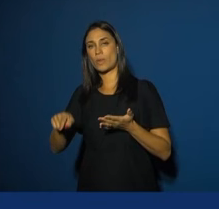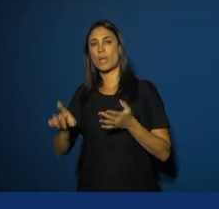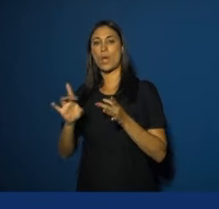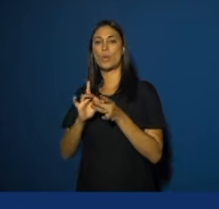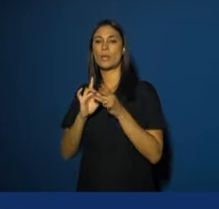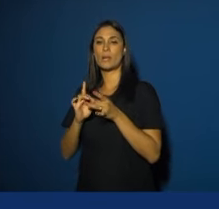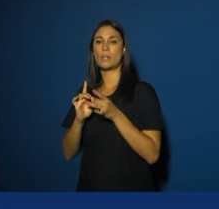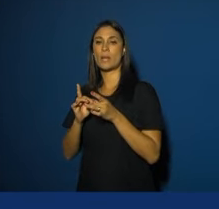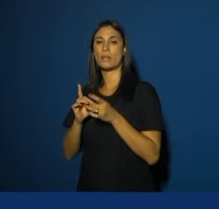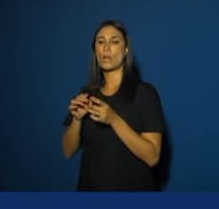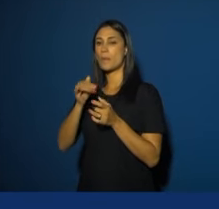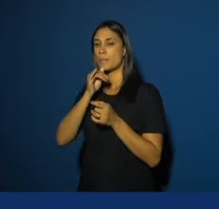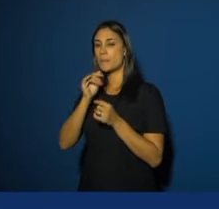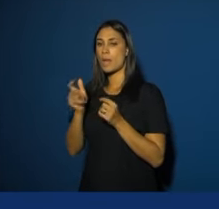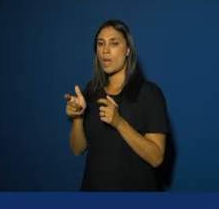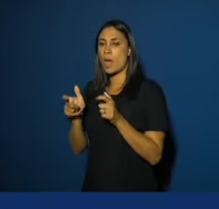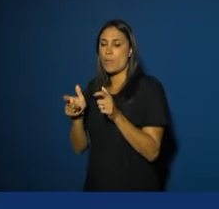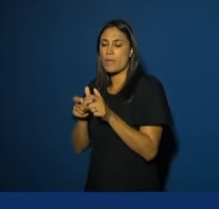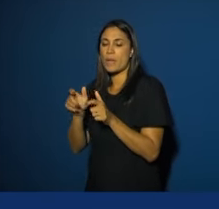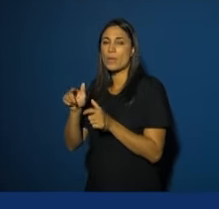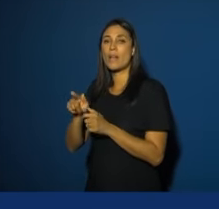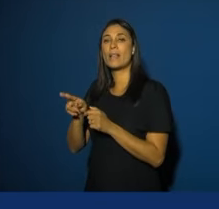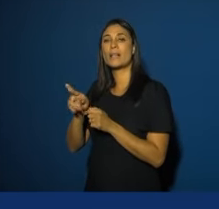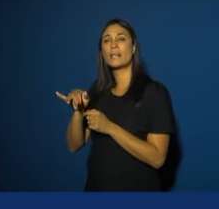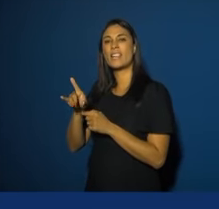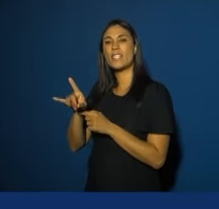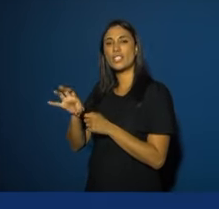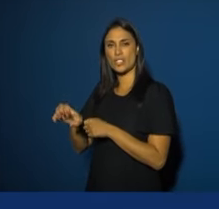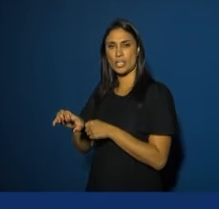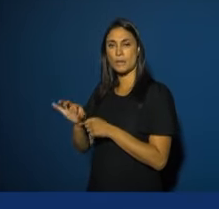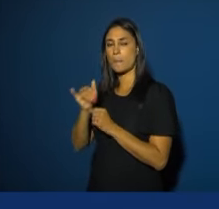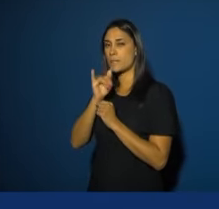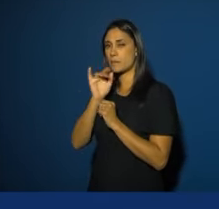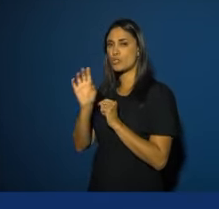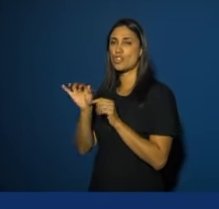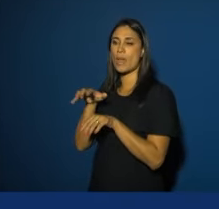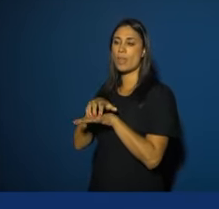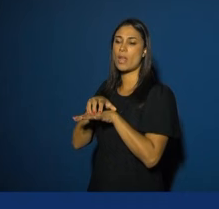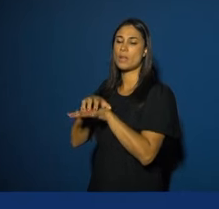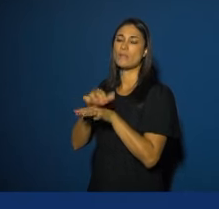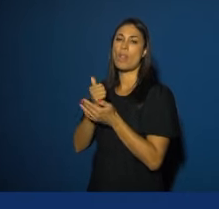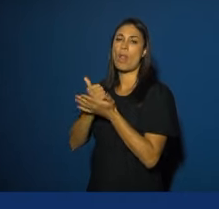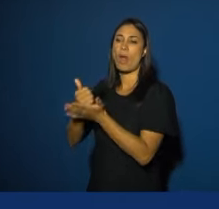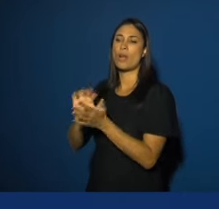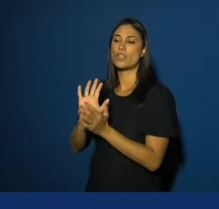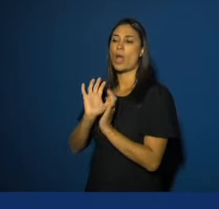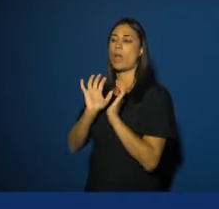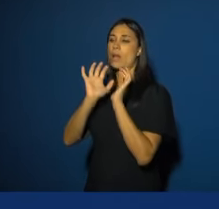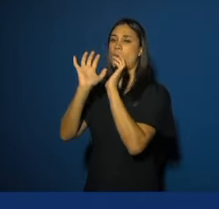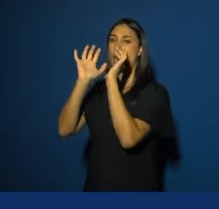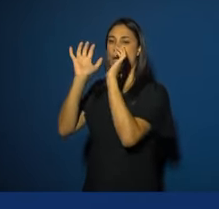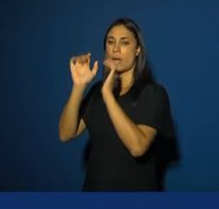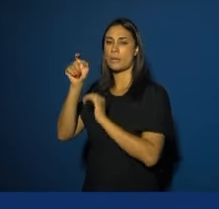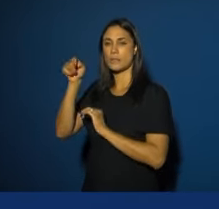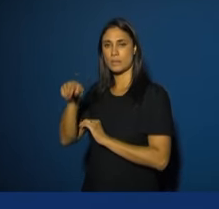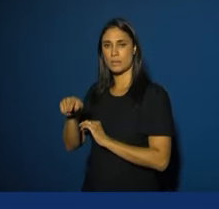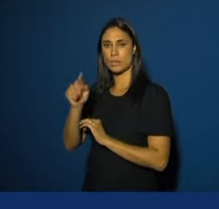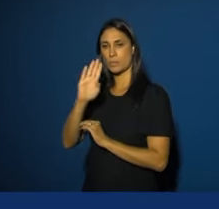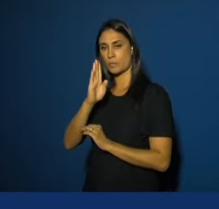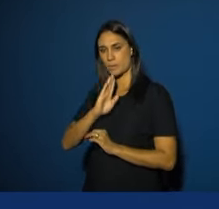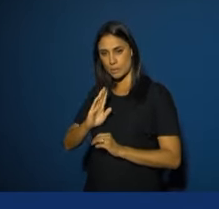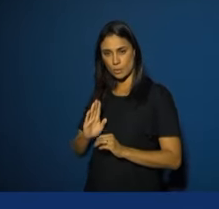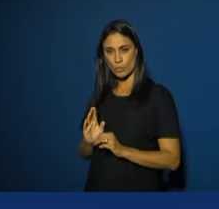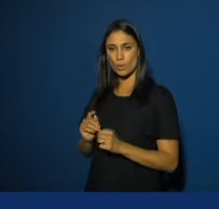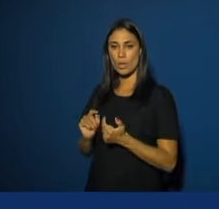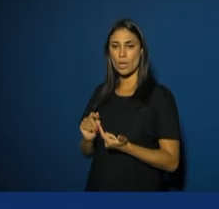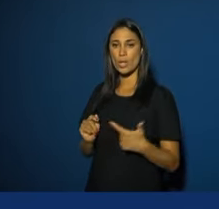conectado ao grid, ou seja, o pequeno grid de transporte de gás que existe no Brasil, que é o gasoduto pela costa,